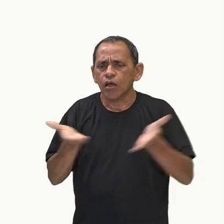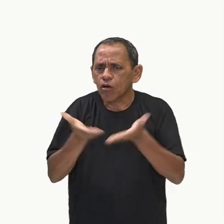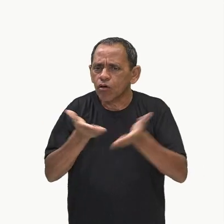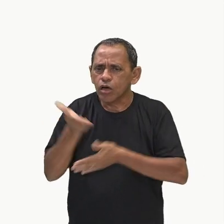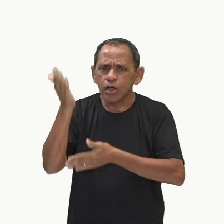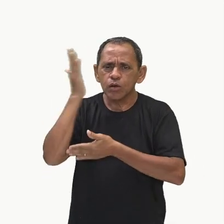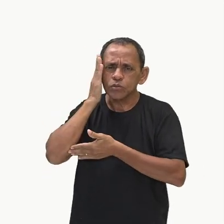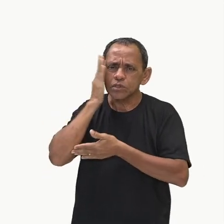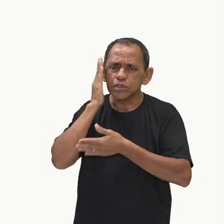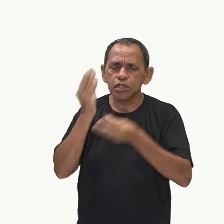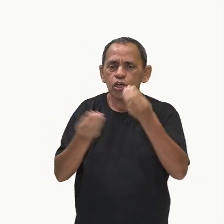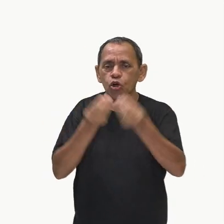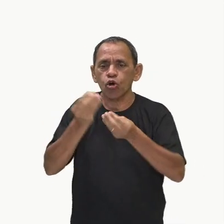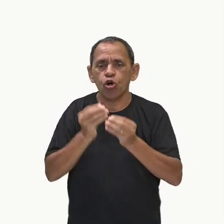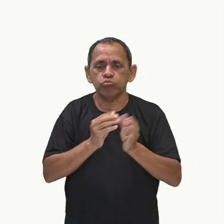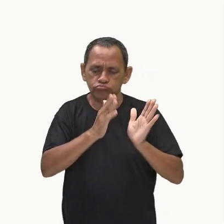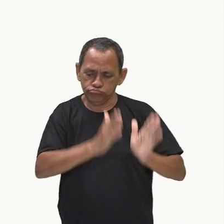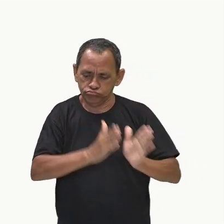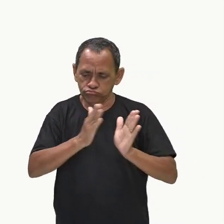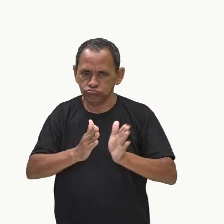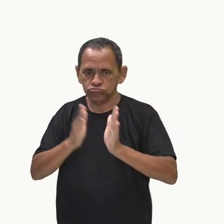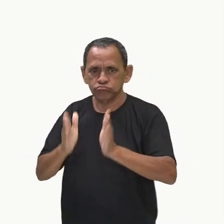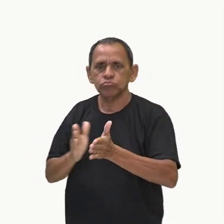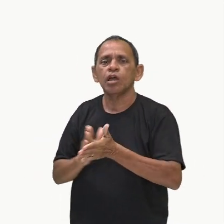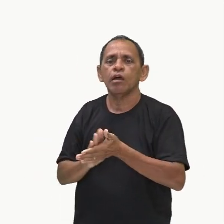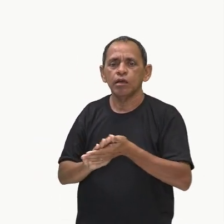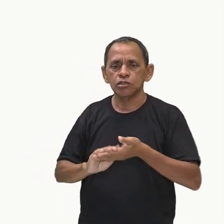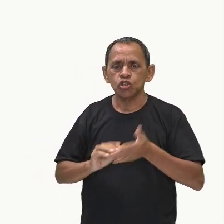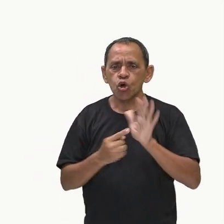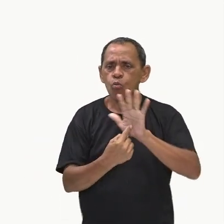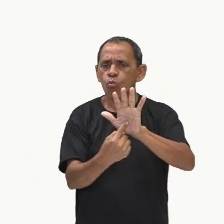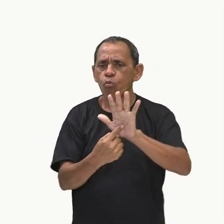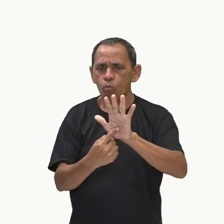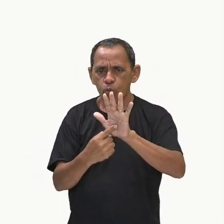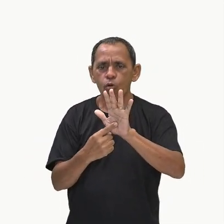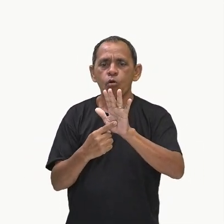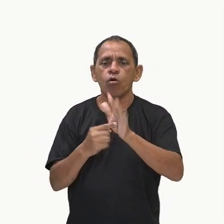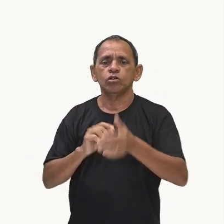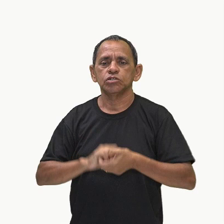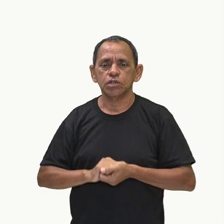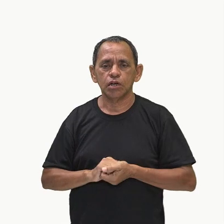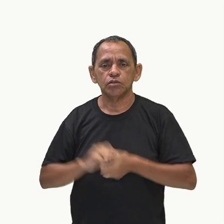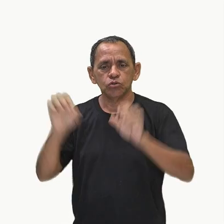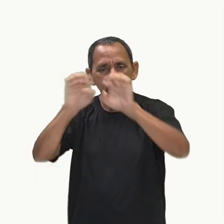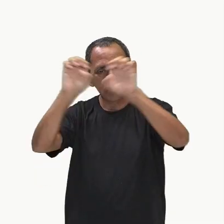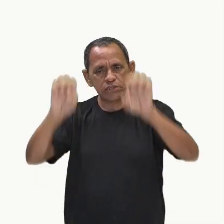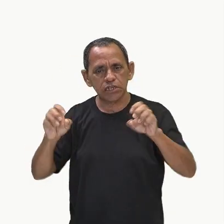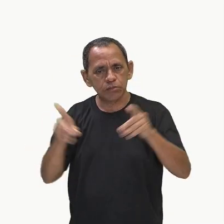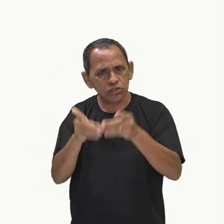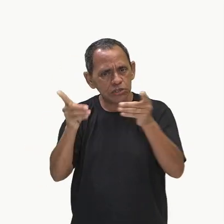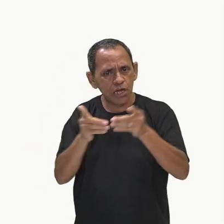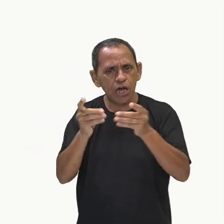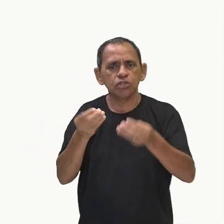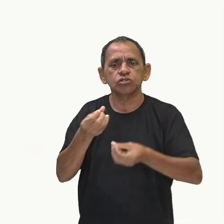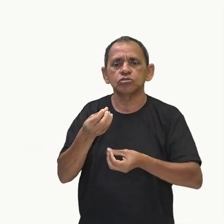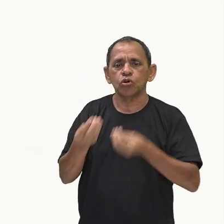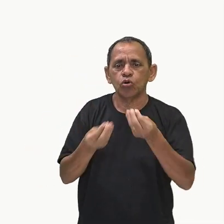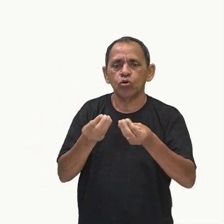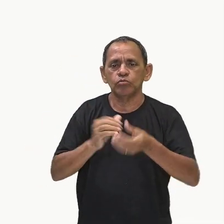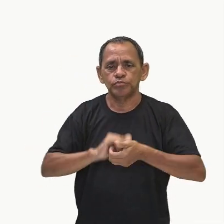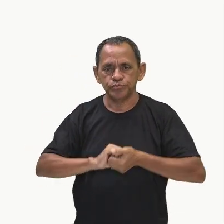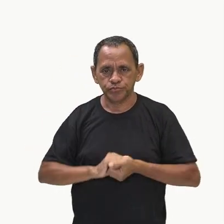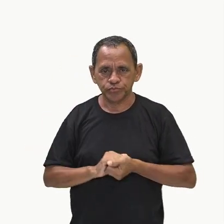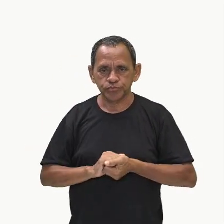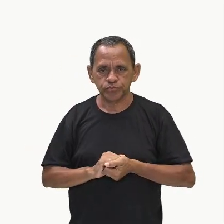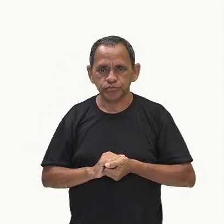esse processo através do esquema didático que está sendo mostrado para vocês, né? Não se